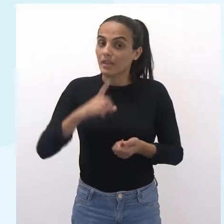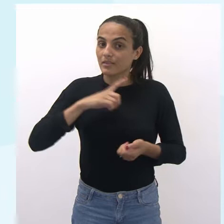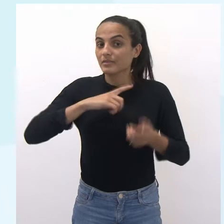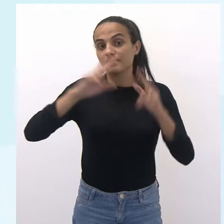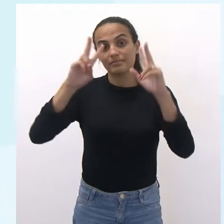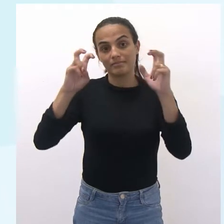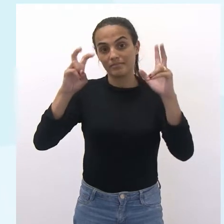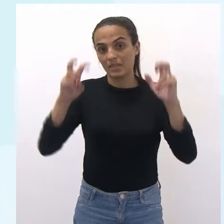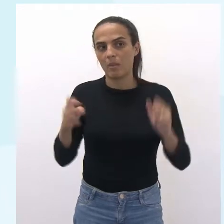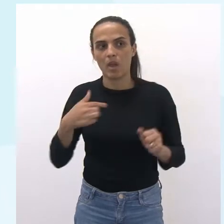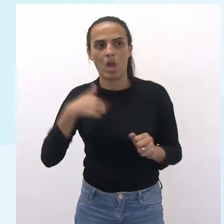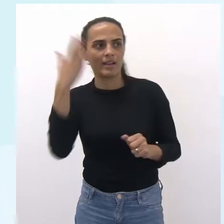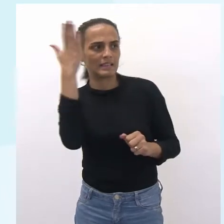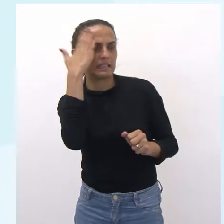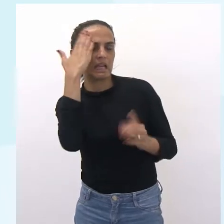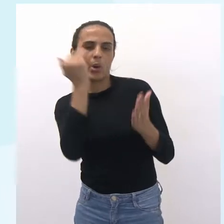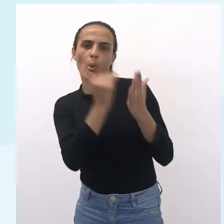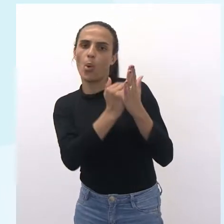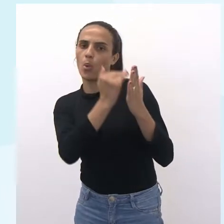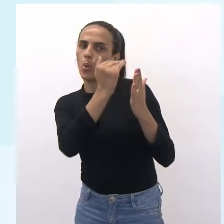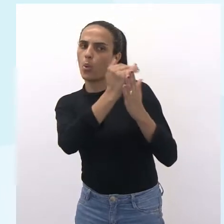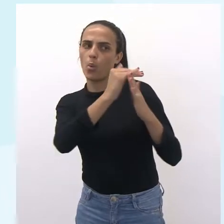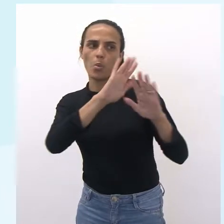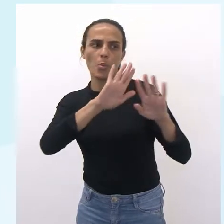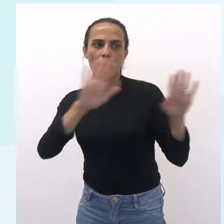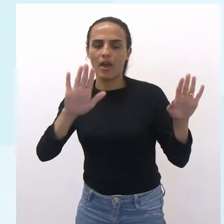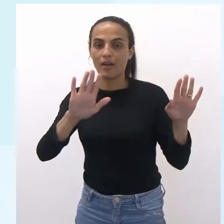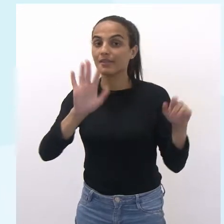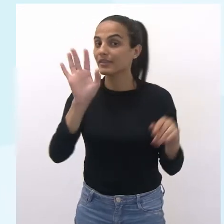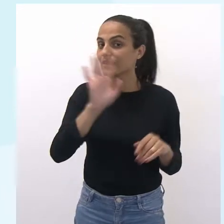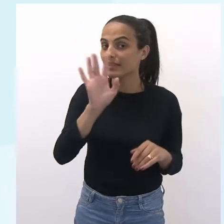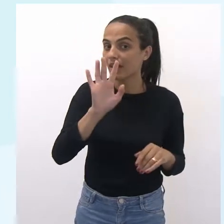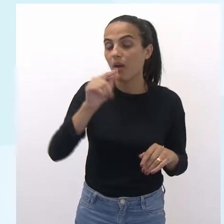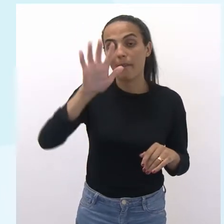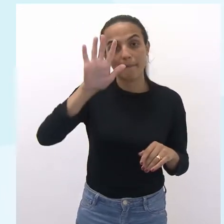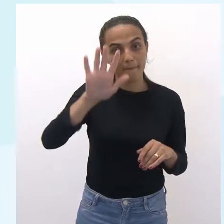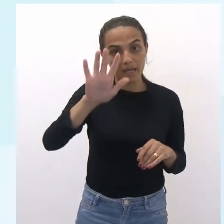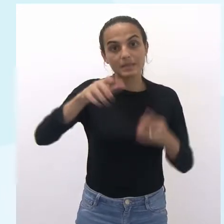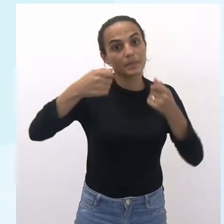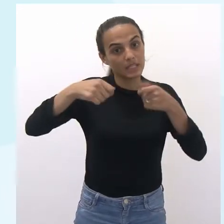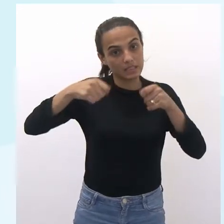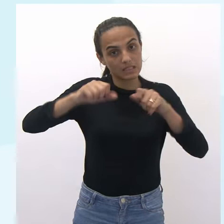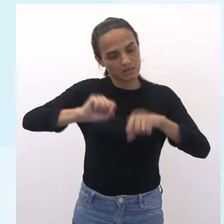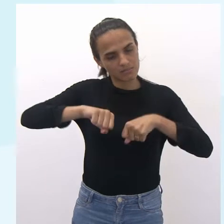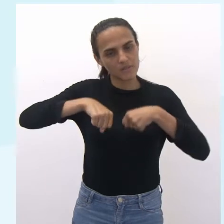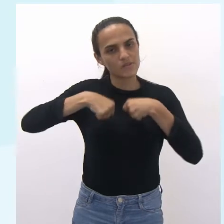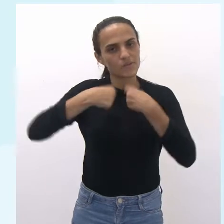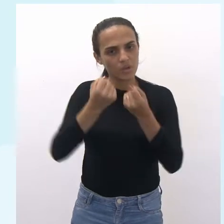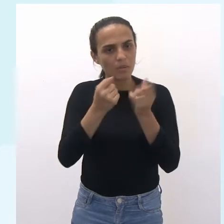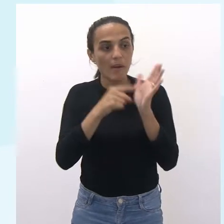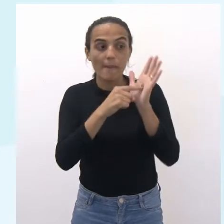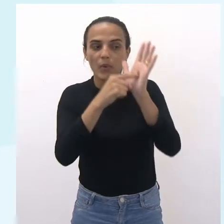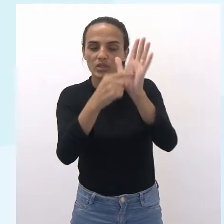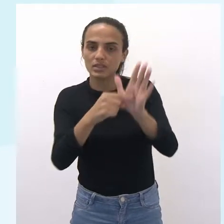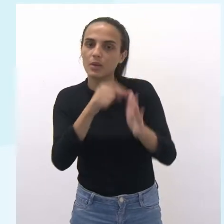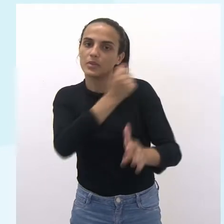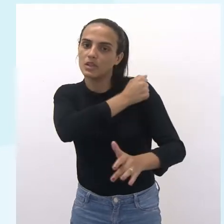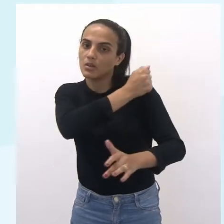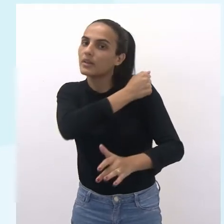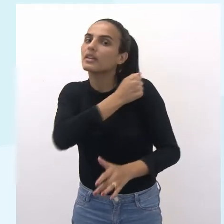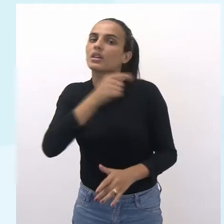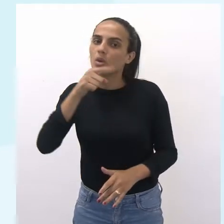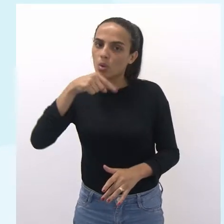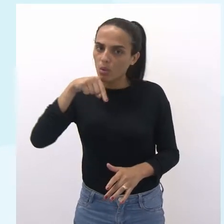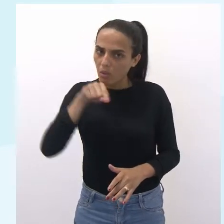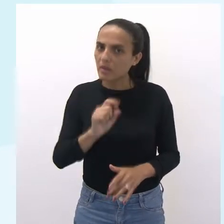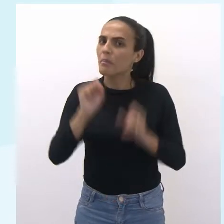não dominar naquele momento, mas temos que estar dispostos a mostrar para os nossos alunos que a gente